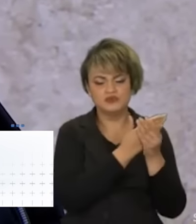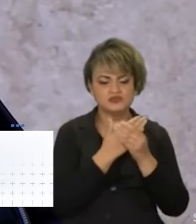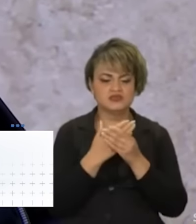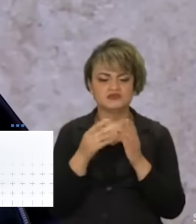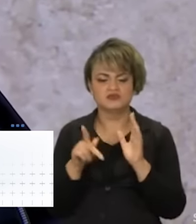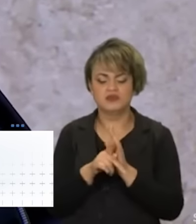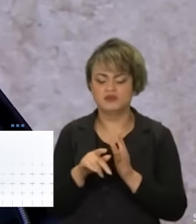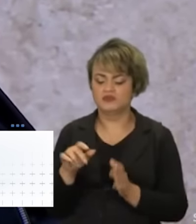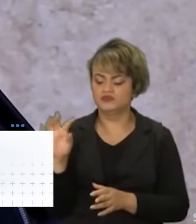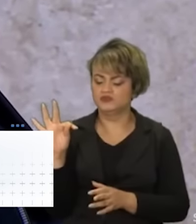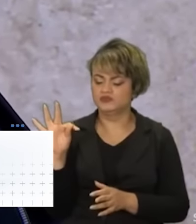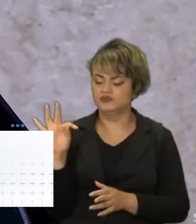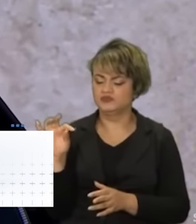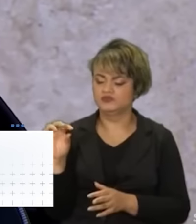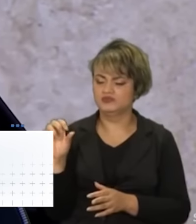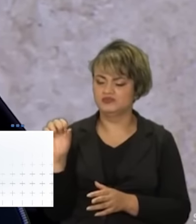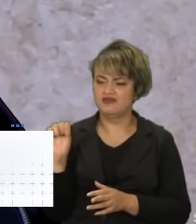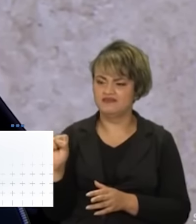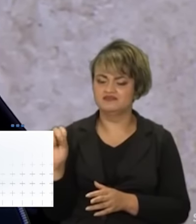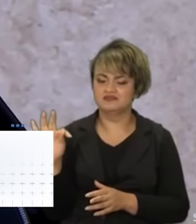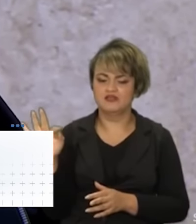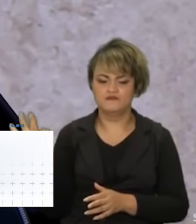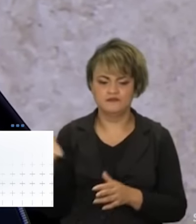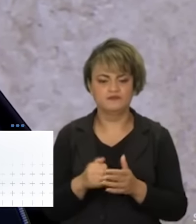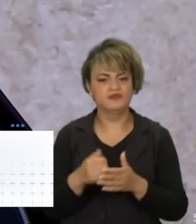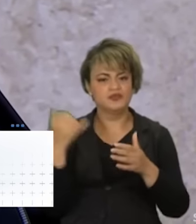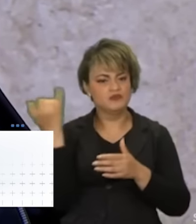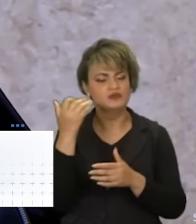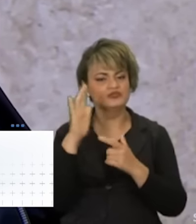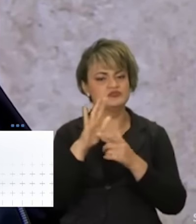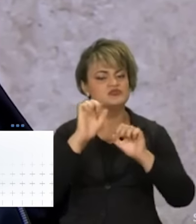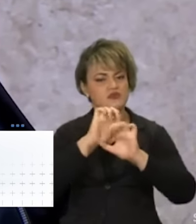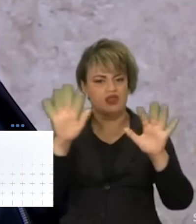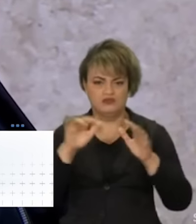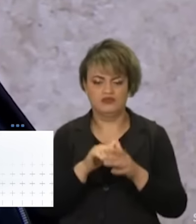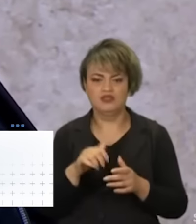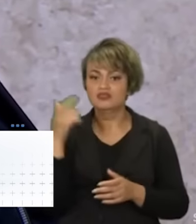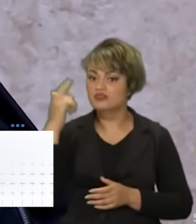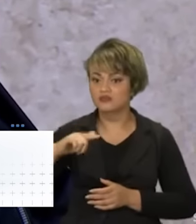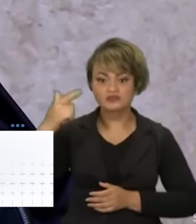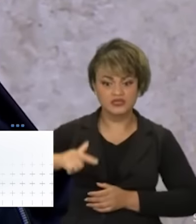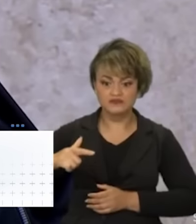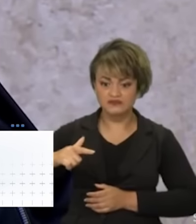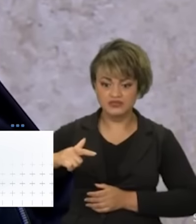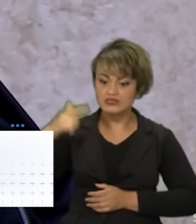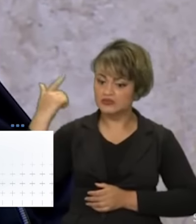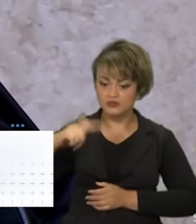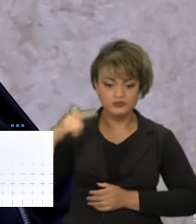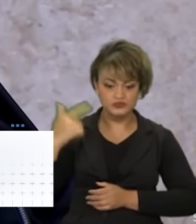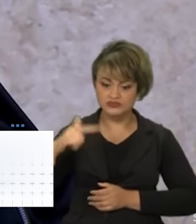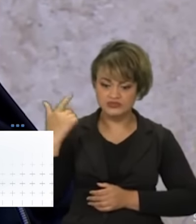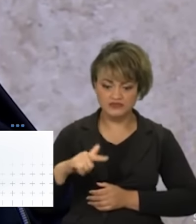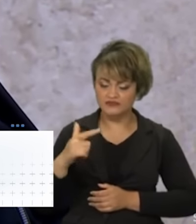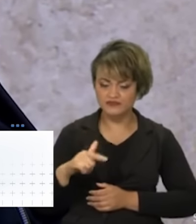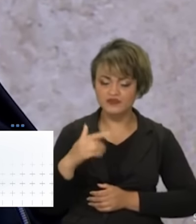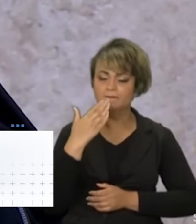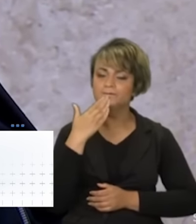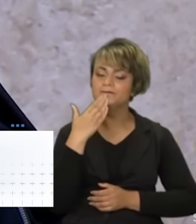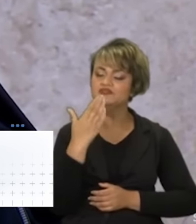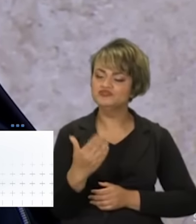Tribunal Federal. É muito importante deixar isso claro. Não houve pedido